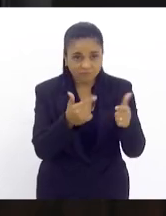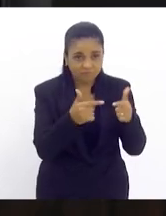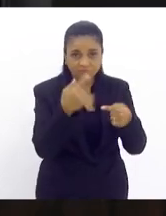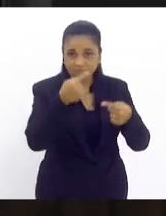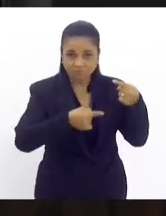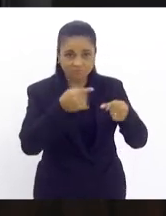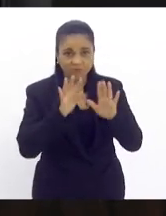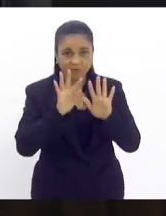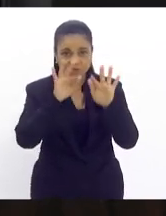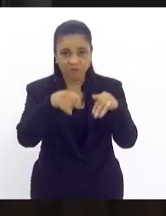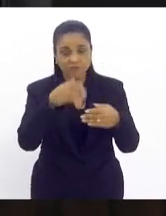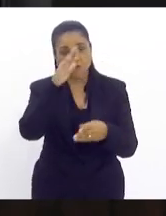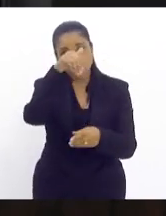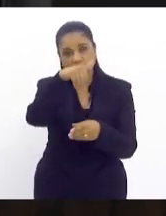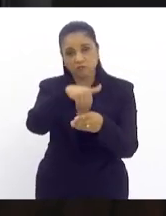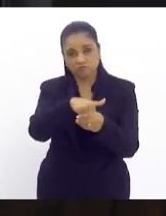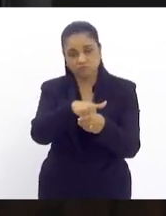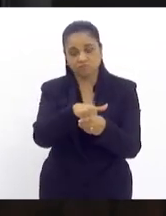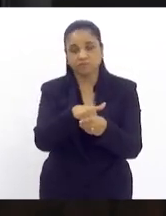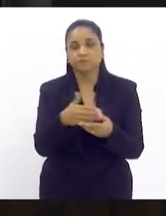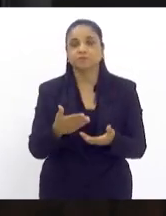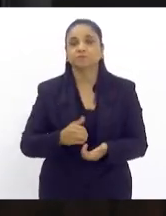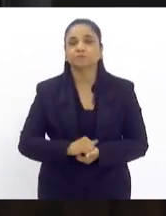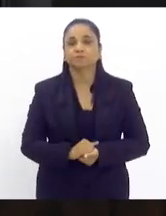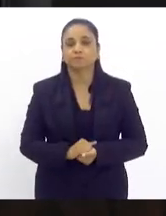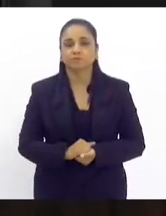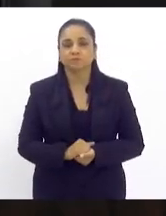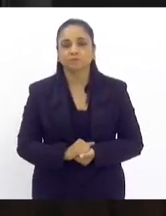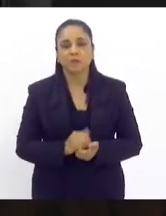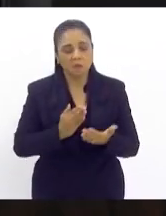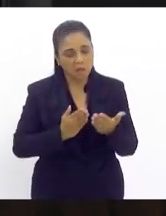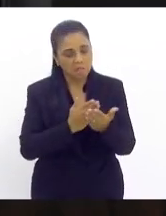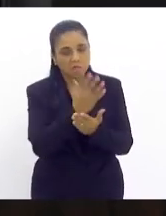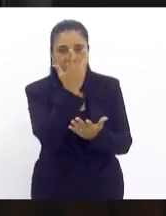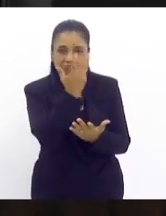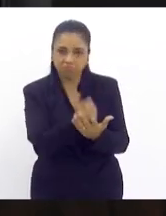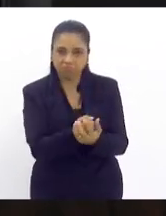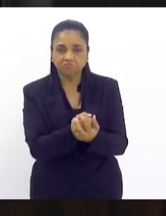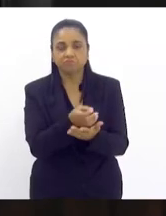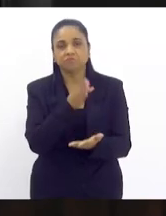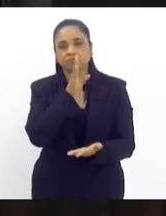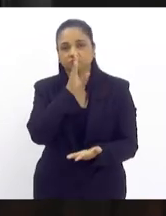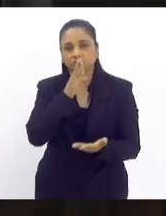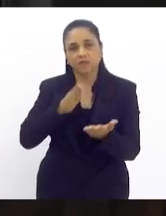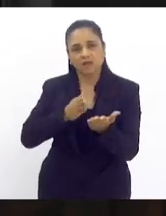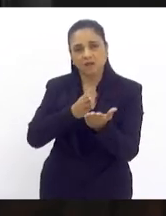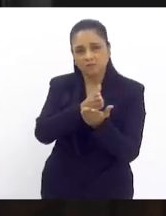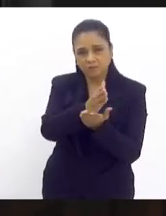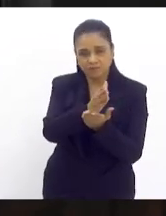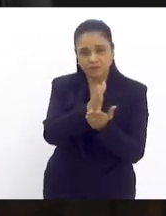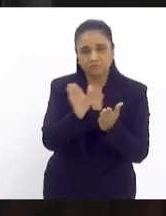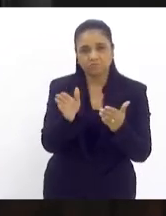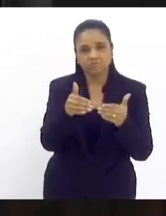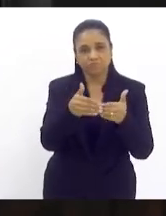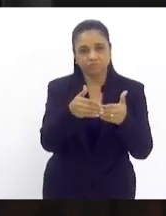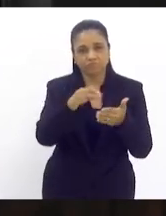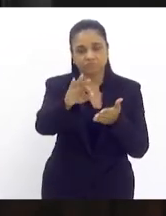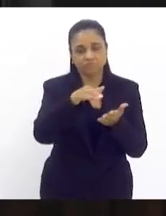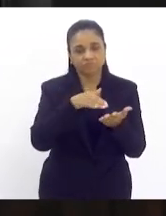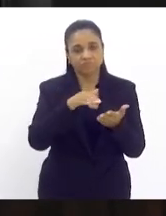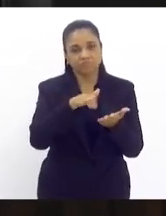discussão, em votação substitutivo. Senhores que aprovam, permaneçam como estão. Aprovado, vai à